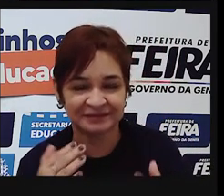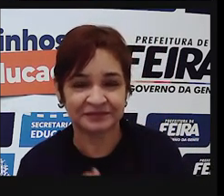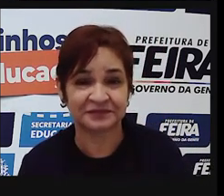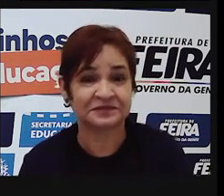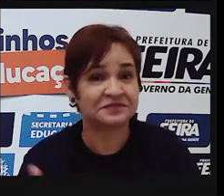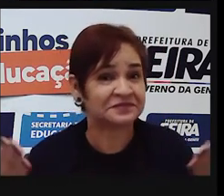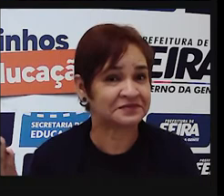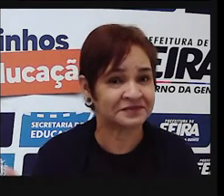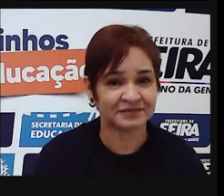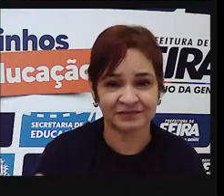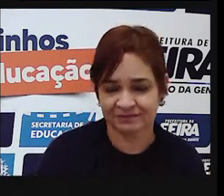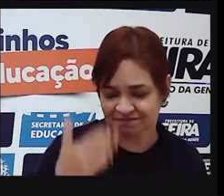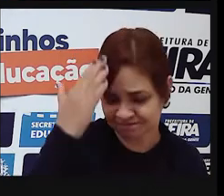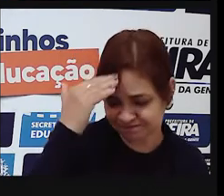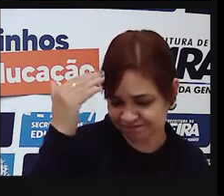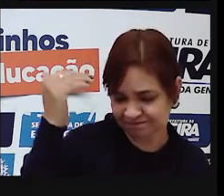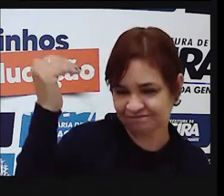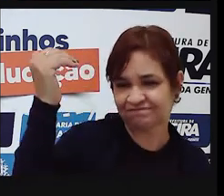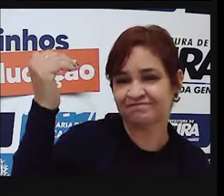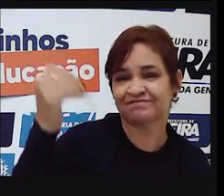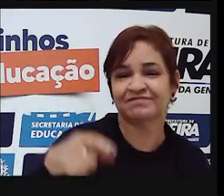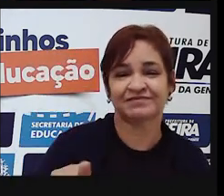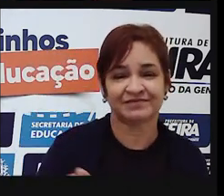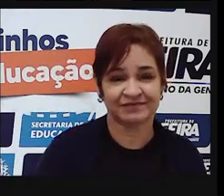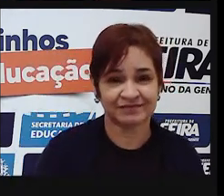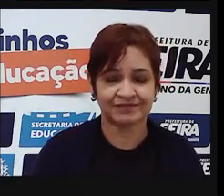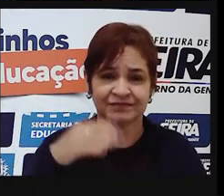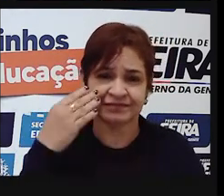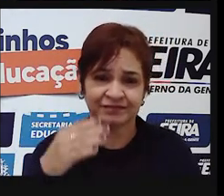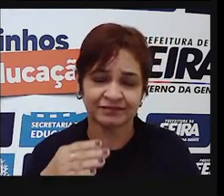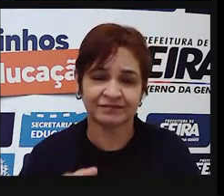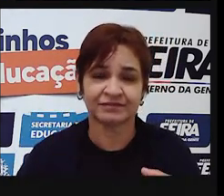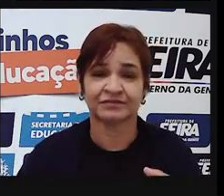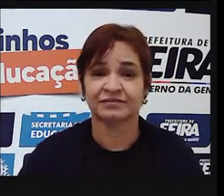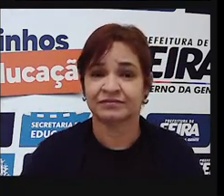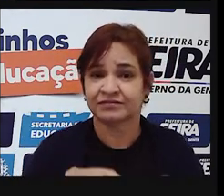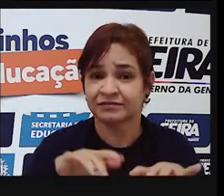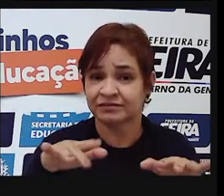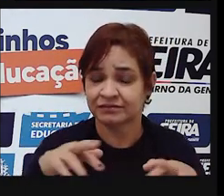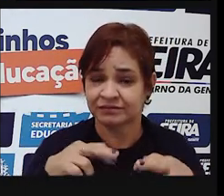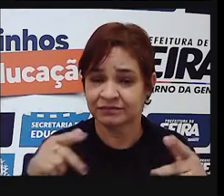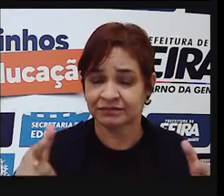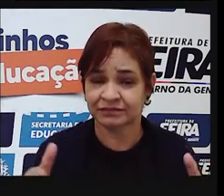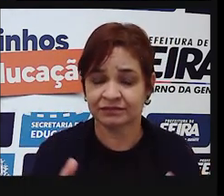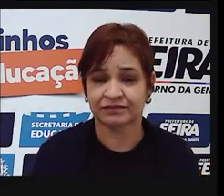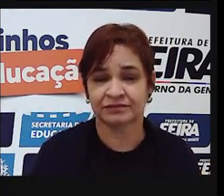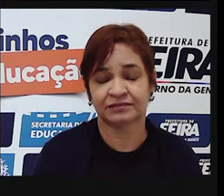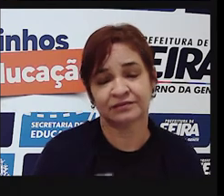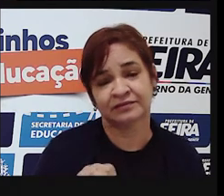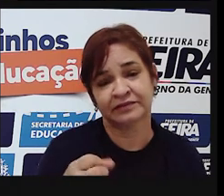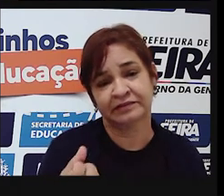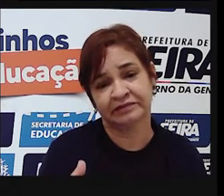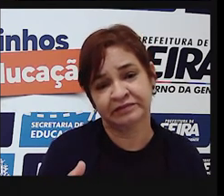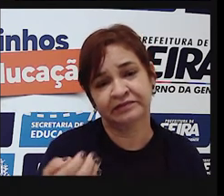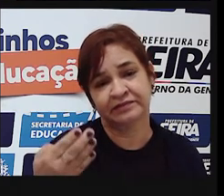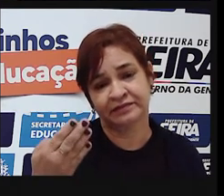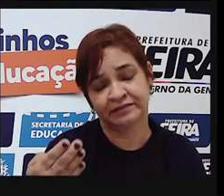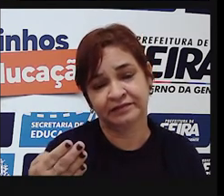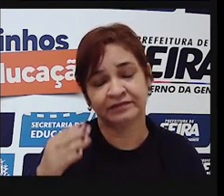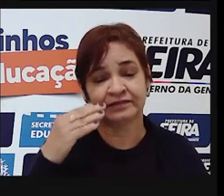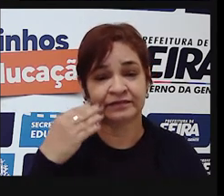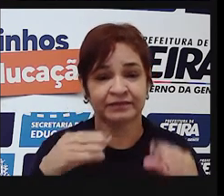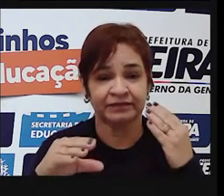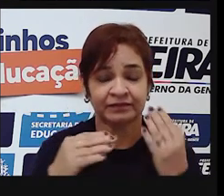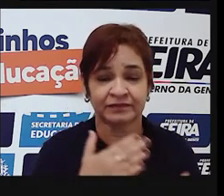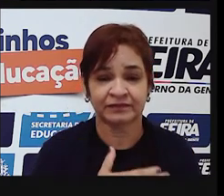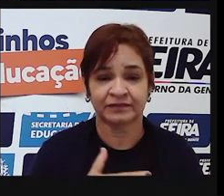e multi-instrumentista. Em 1964, a cantora fez a sua estreia ao